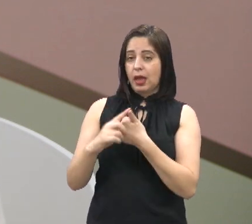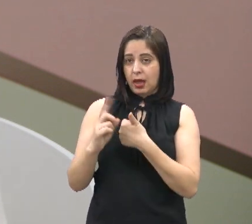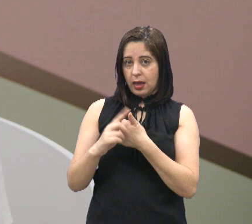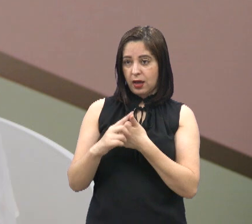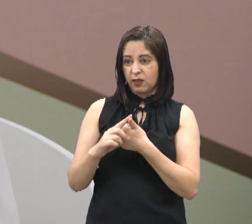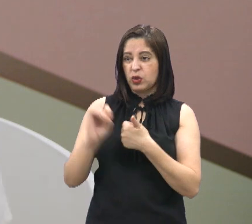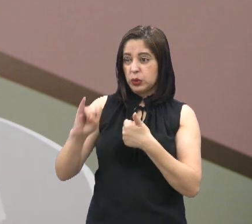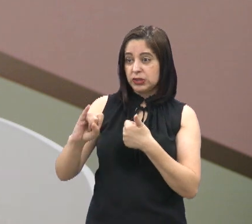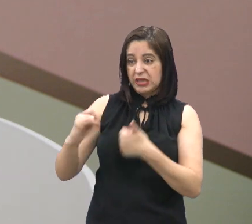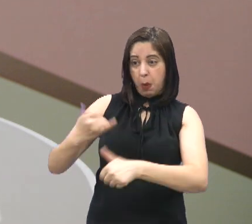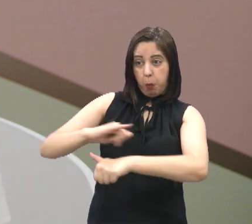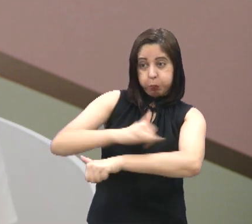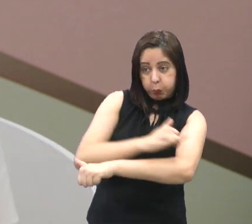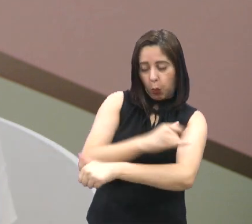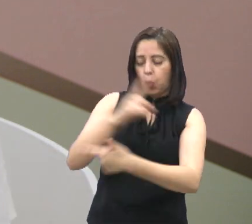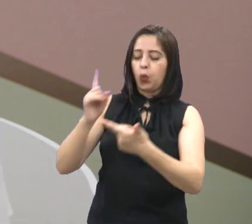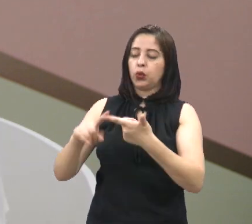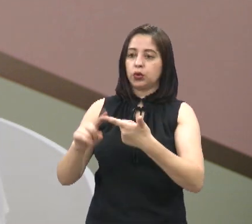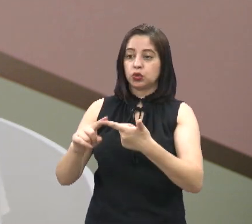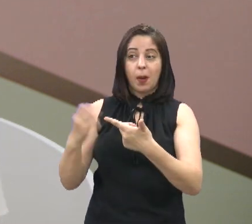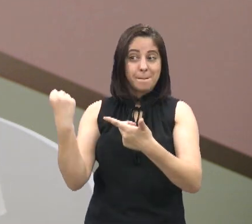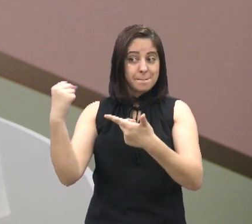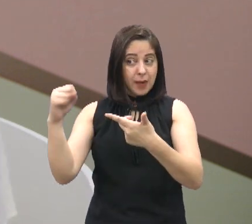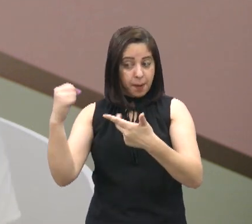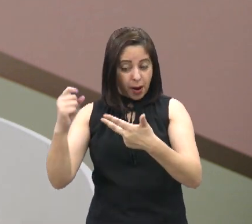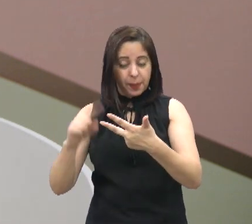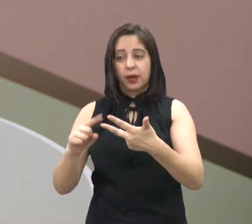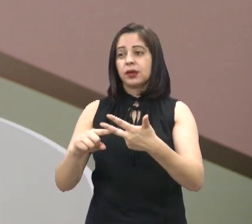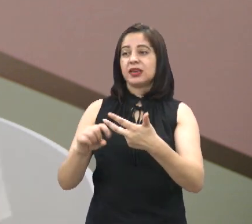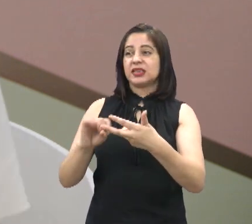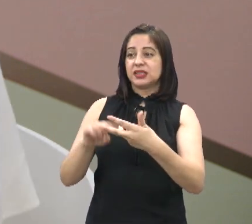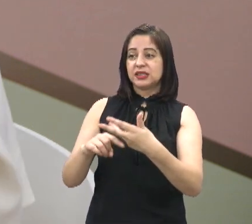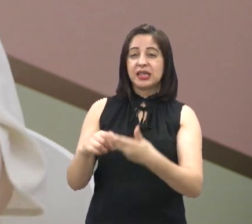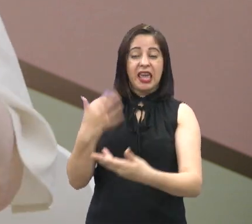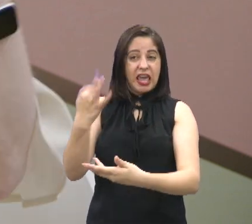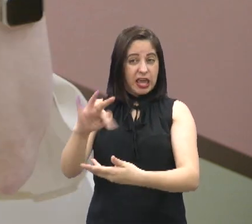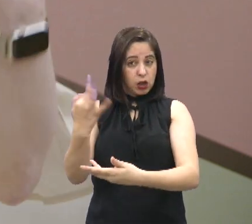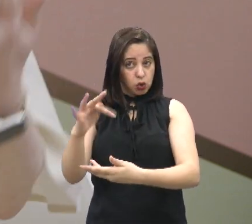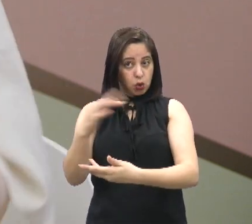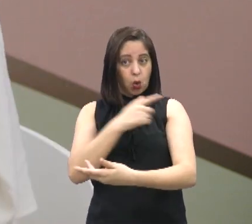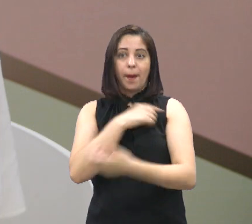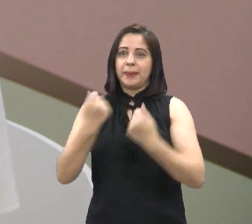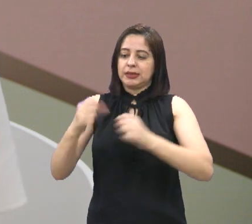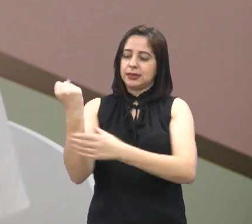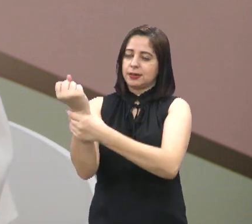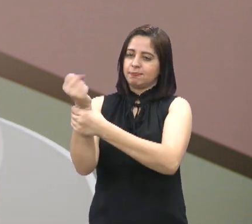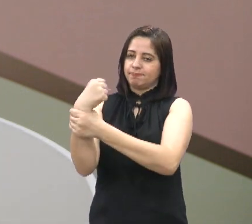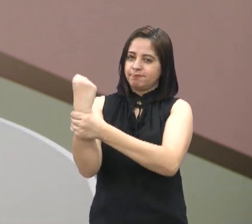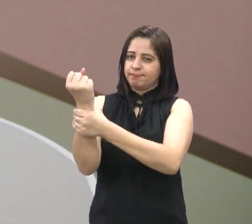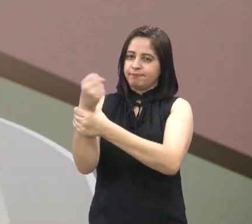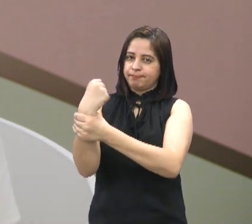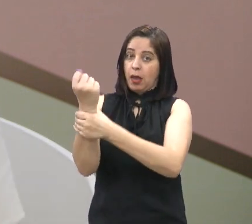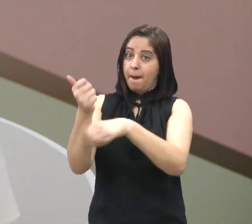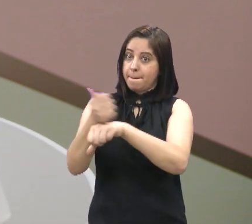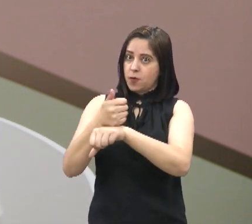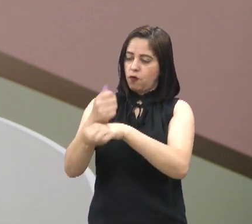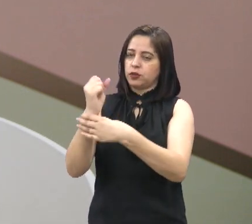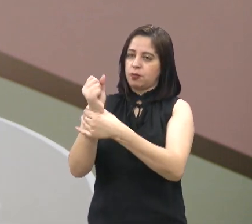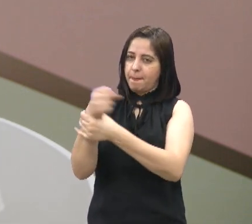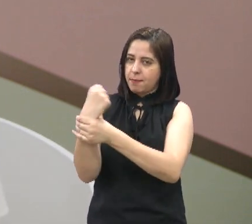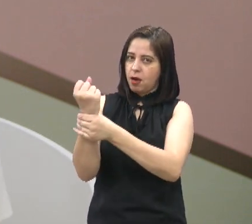sobrepeso, obesidade, prática de atividade física, se está com dor, fazer uma reabilitação para depois conseguir fazer a prática de atividade